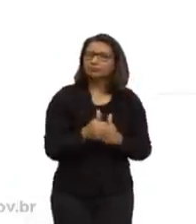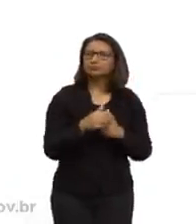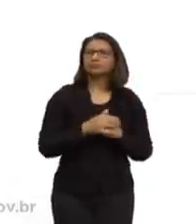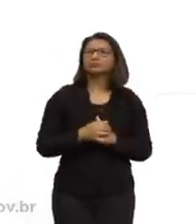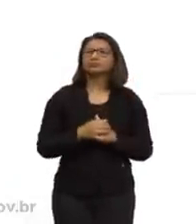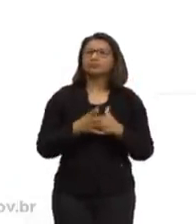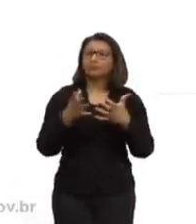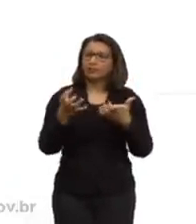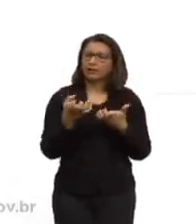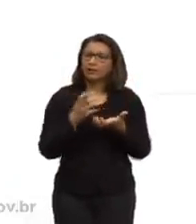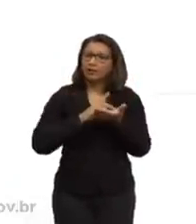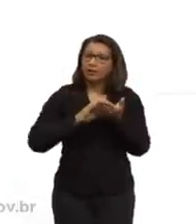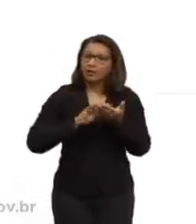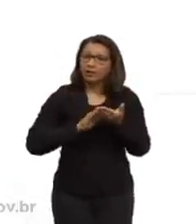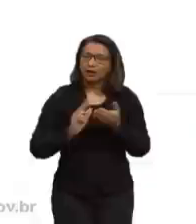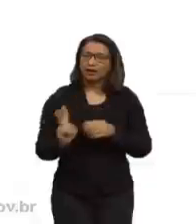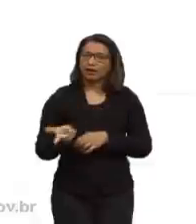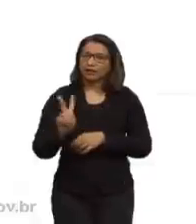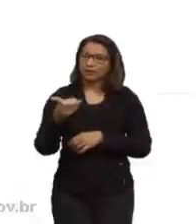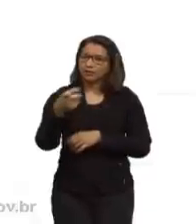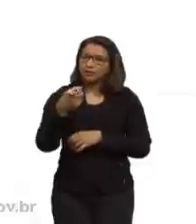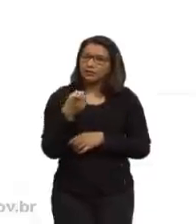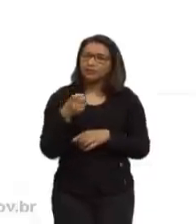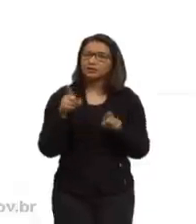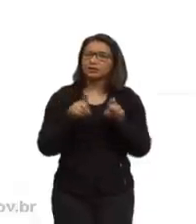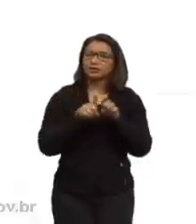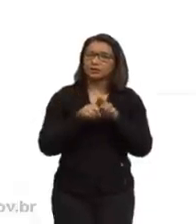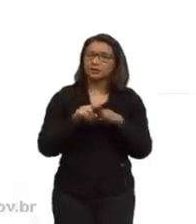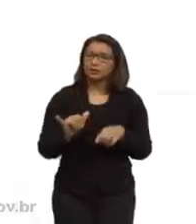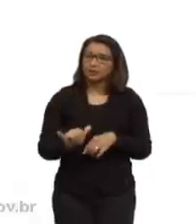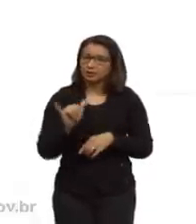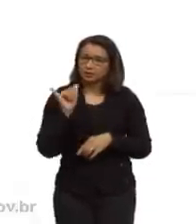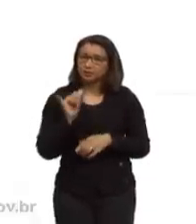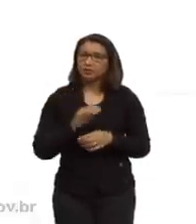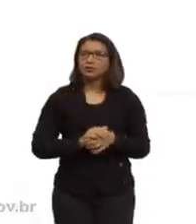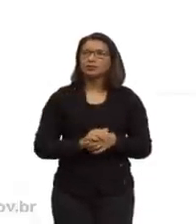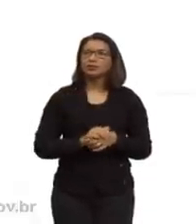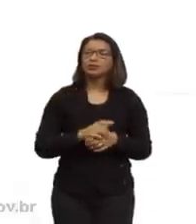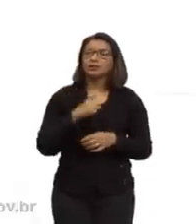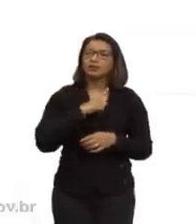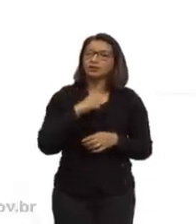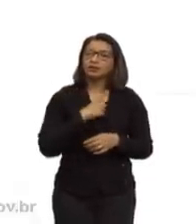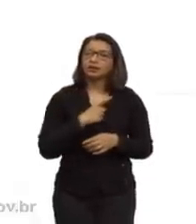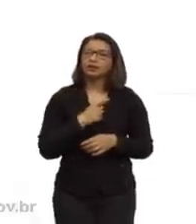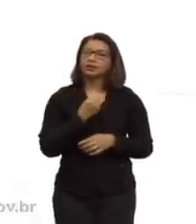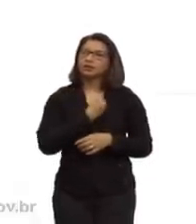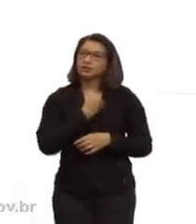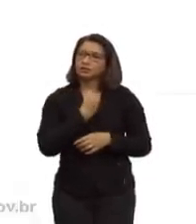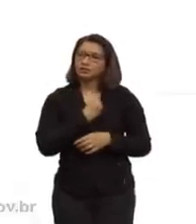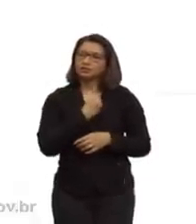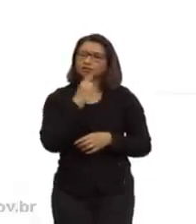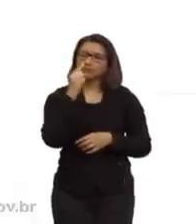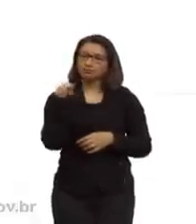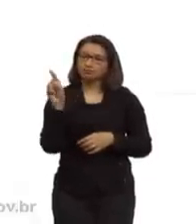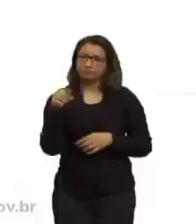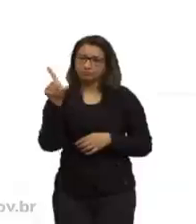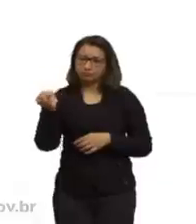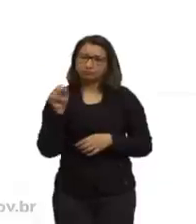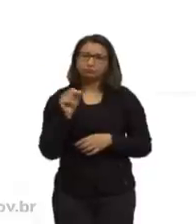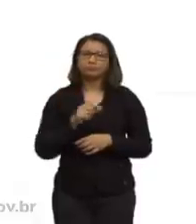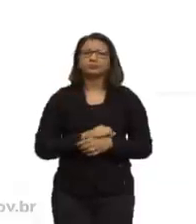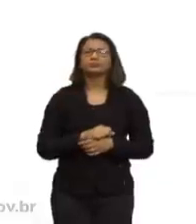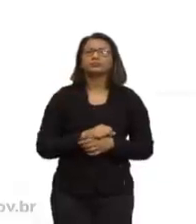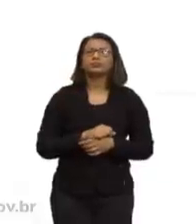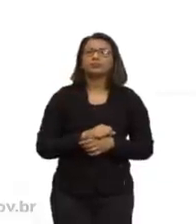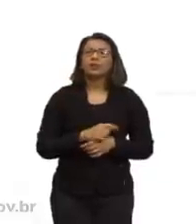eu quero calcular o valor do x e do y, certo? E tem as alternativas ali para assinalar.